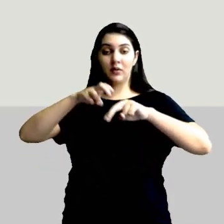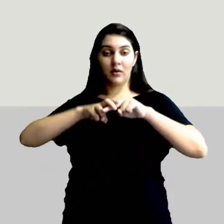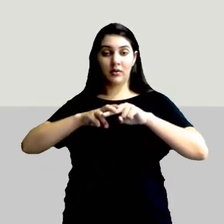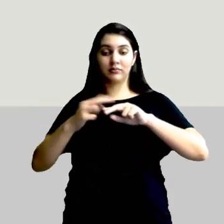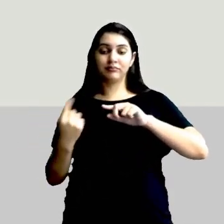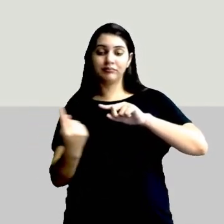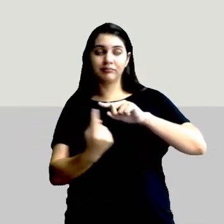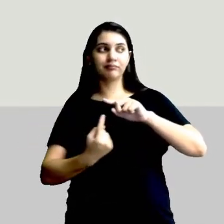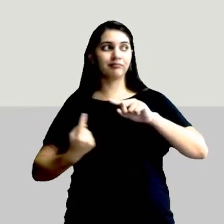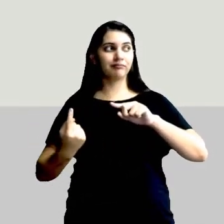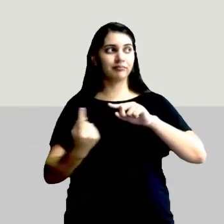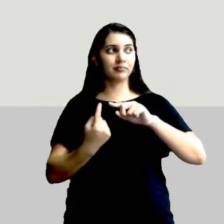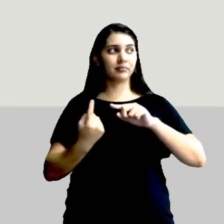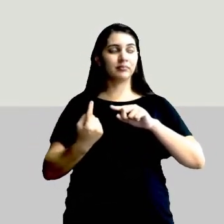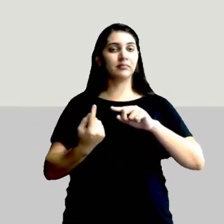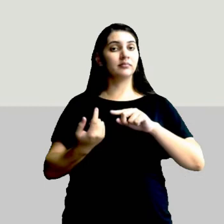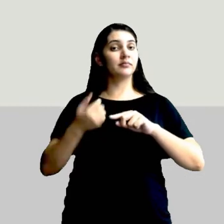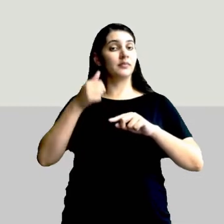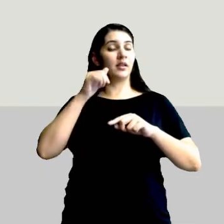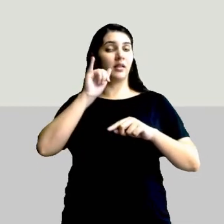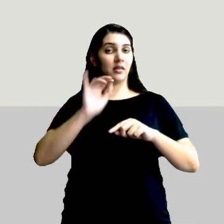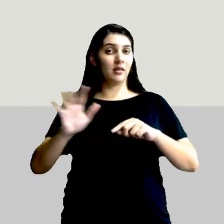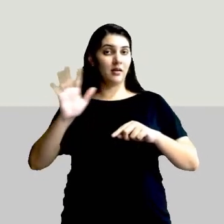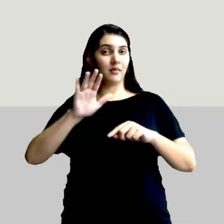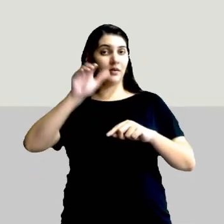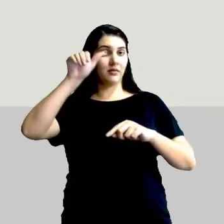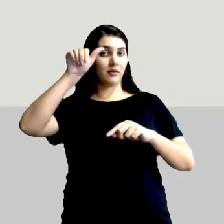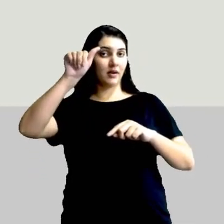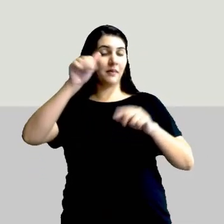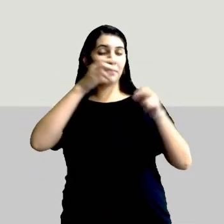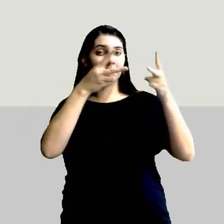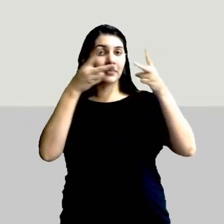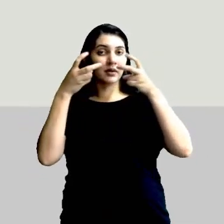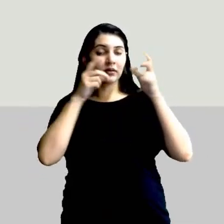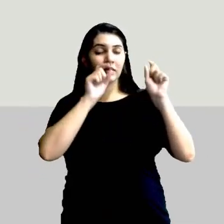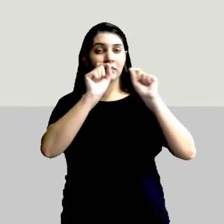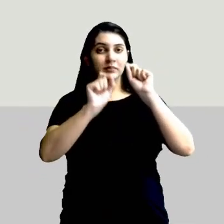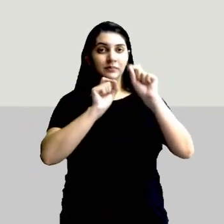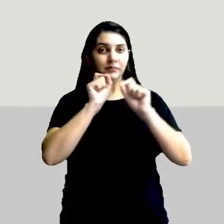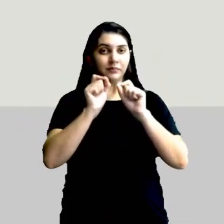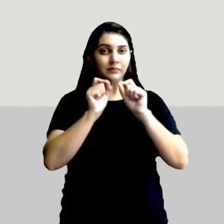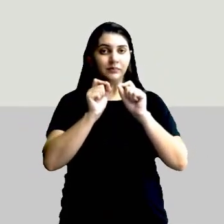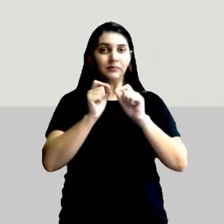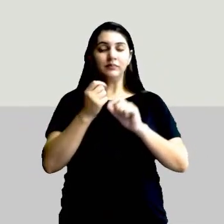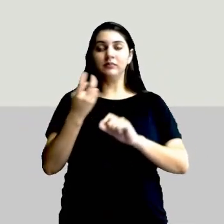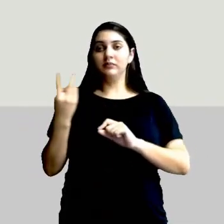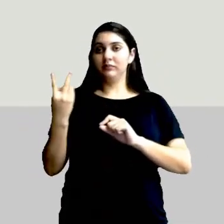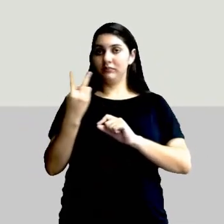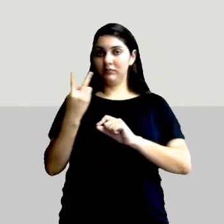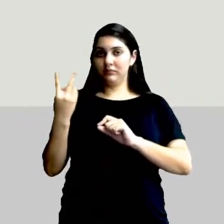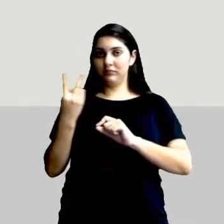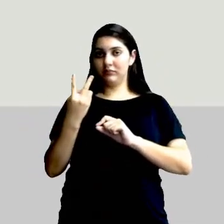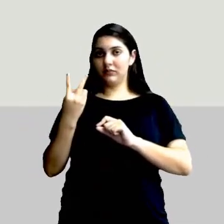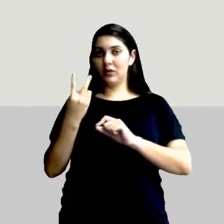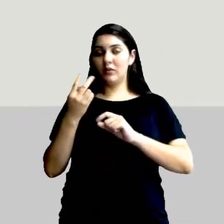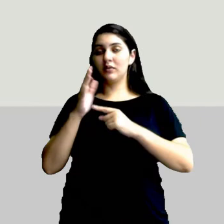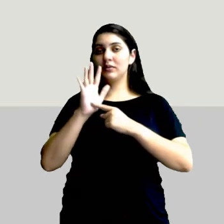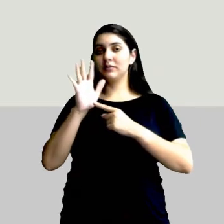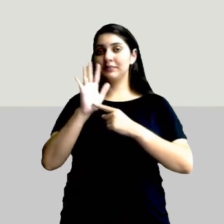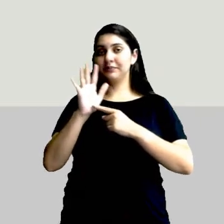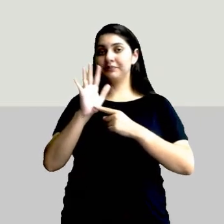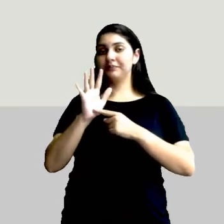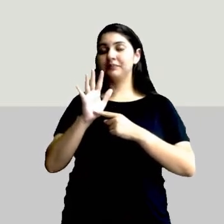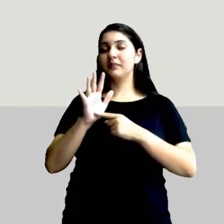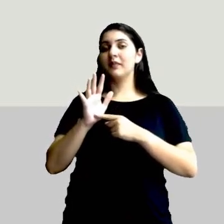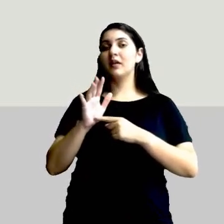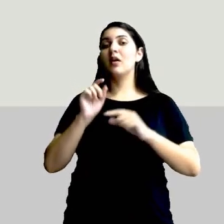isso? Na imagem A, percebam que as duas imagens mostram